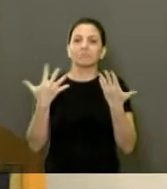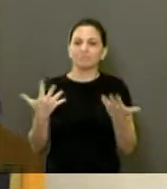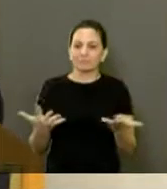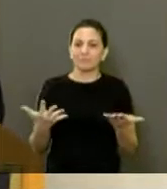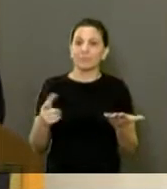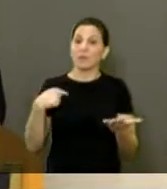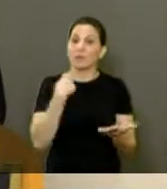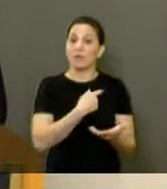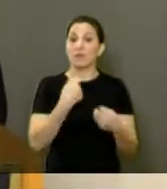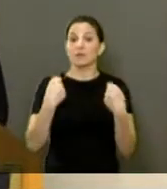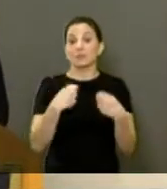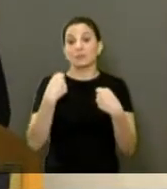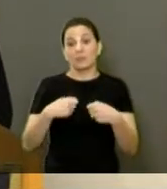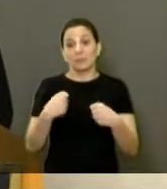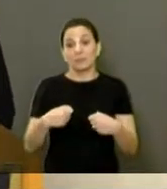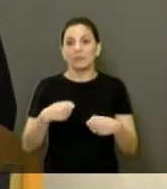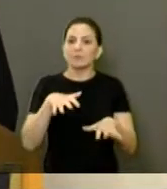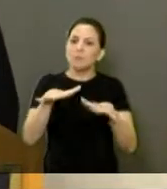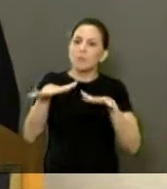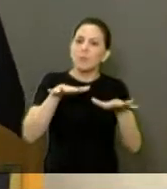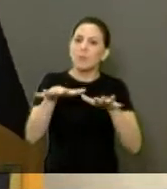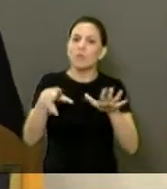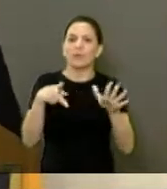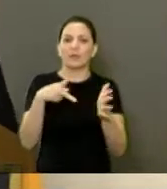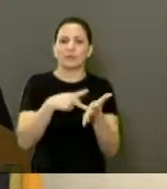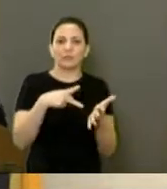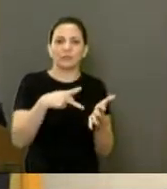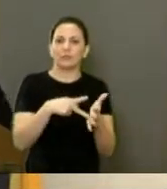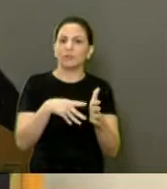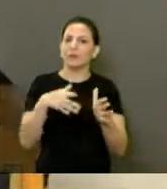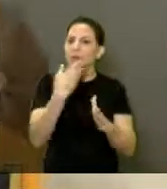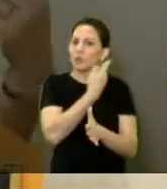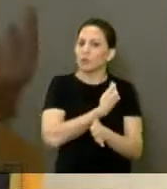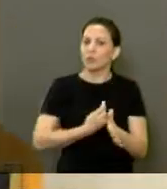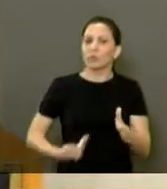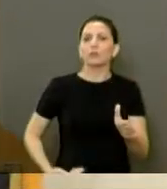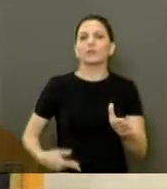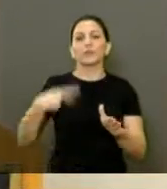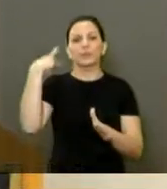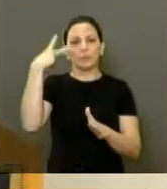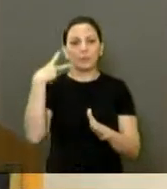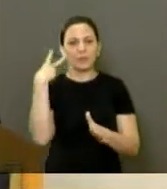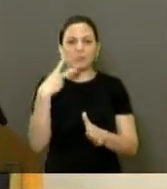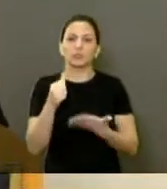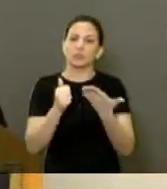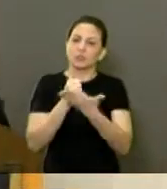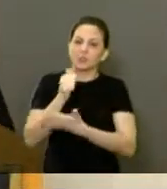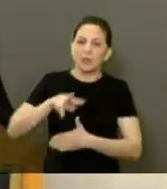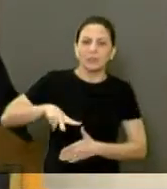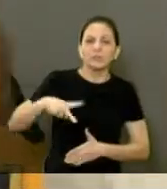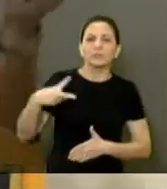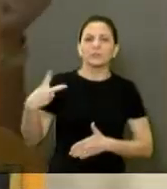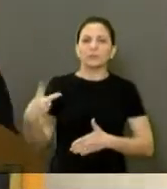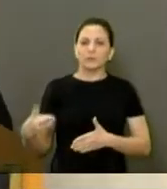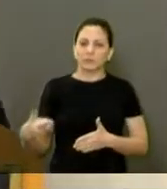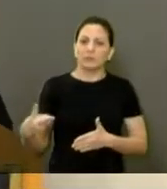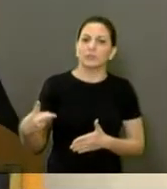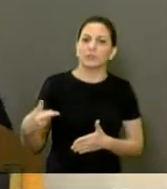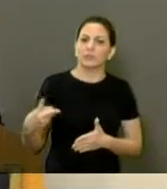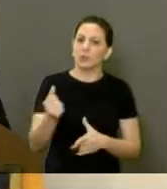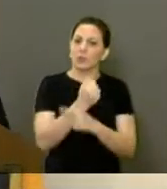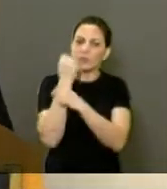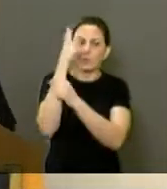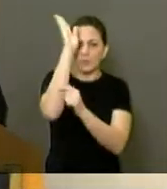Nós precisamos fazer um grande movimento dos governos e dos partidos de situação e de oposição em defesa